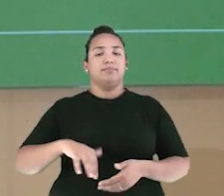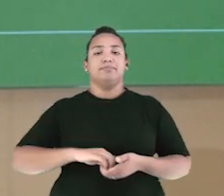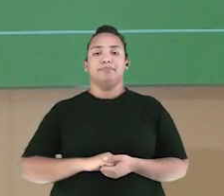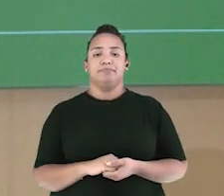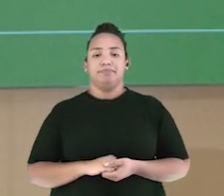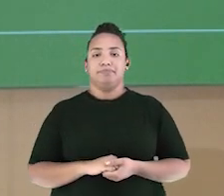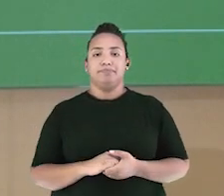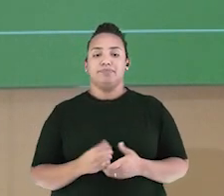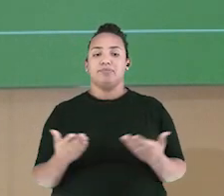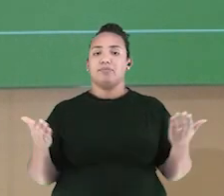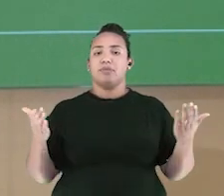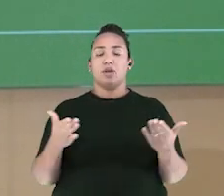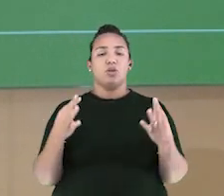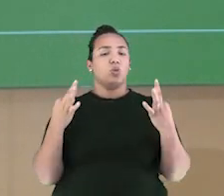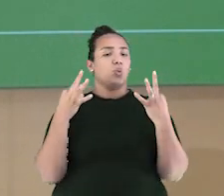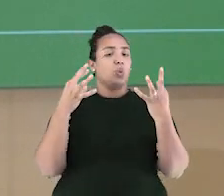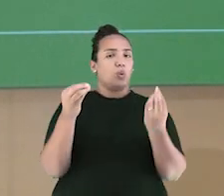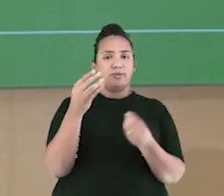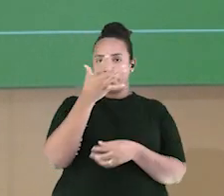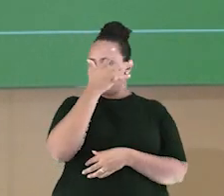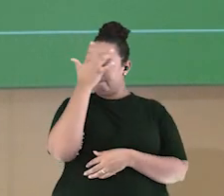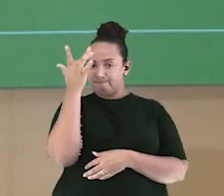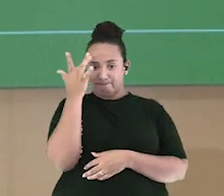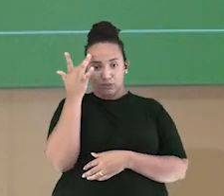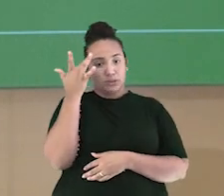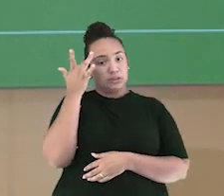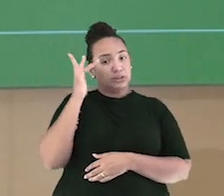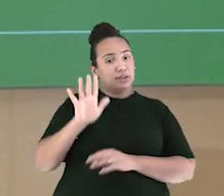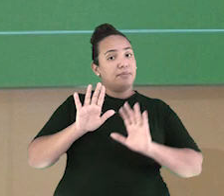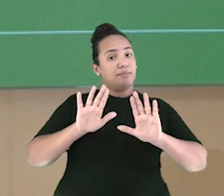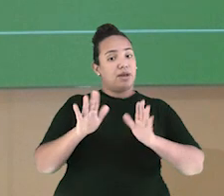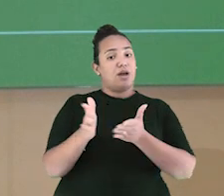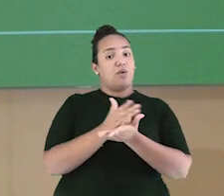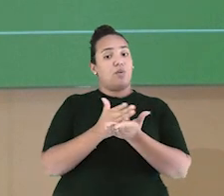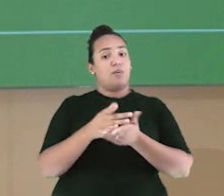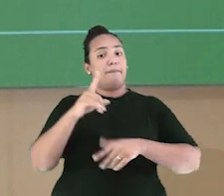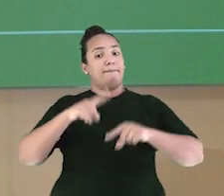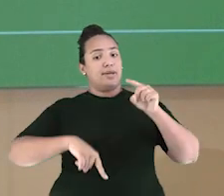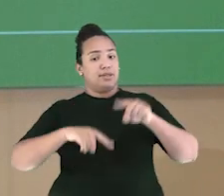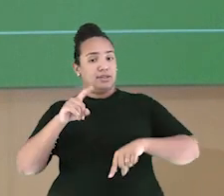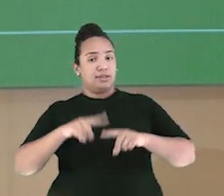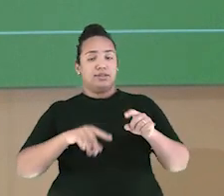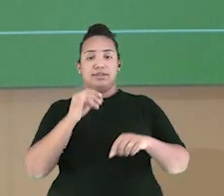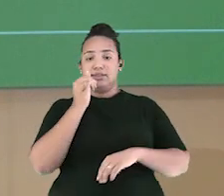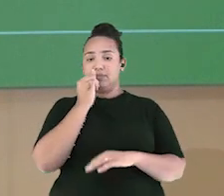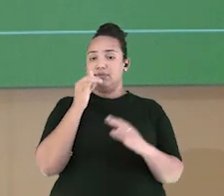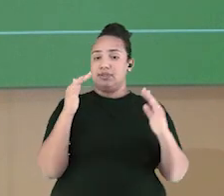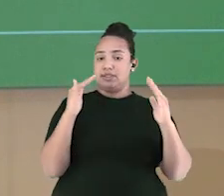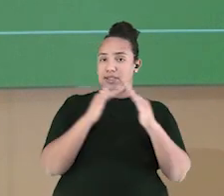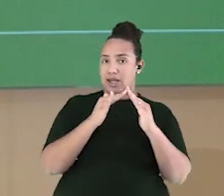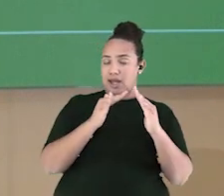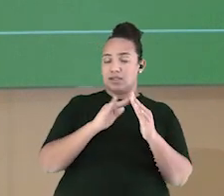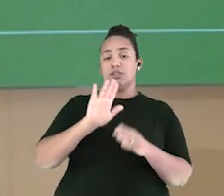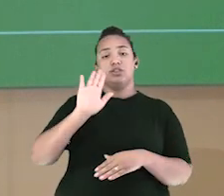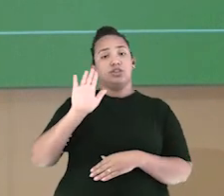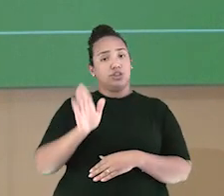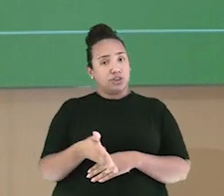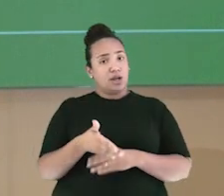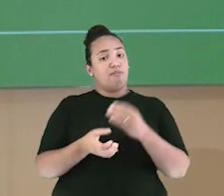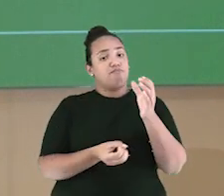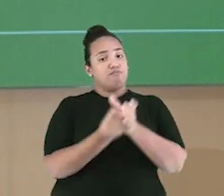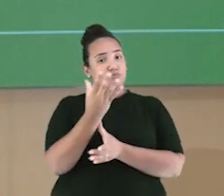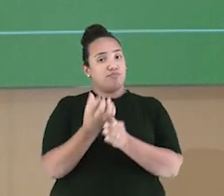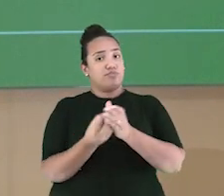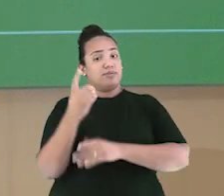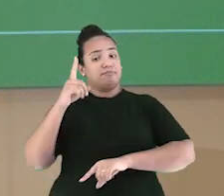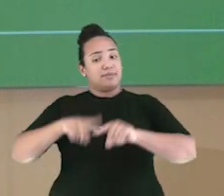apesar de nem todo mundo saber disso, alguns materiais e objetos que a gente tem em casa já são fabricados com um valor de dureza